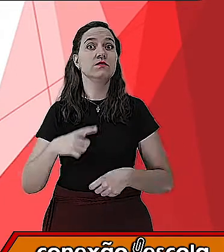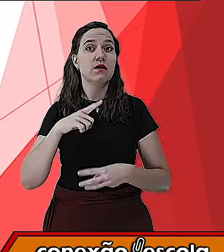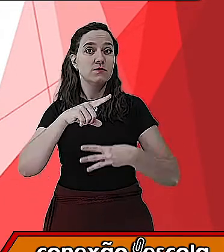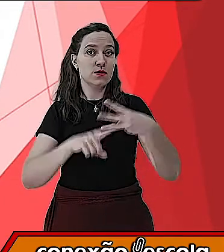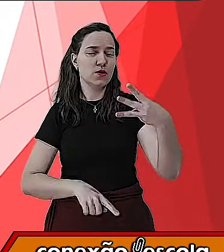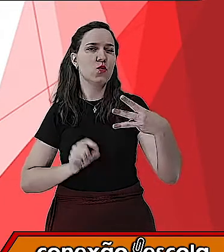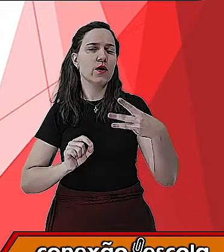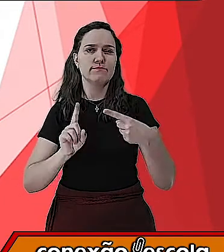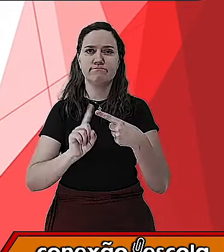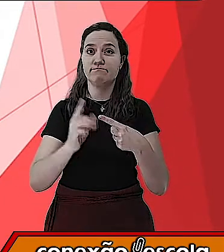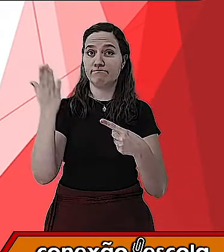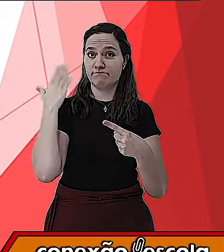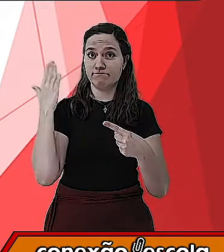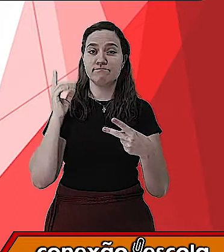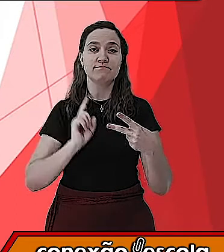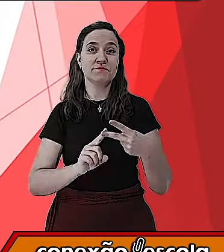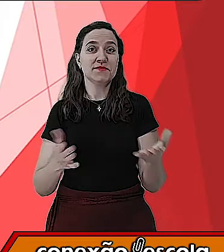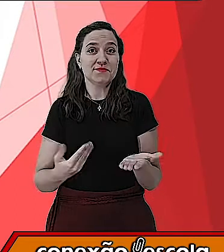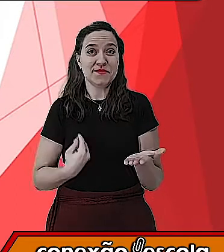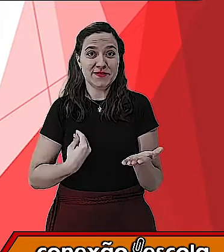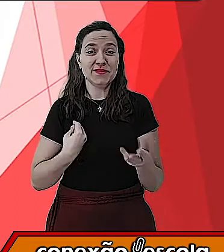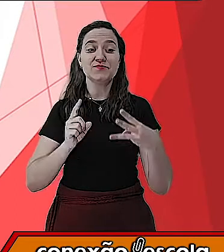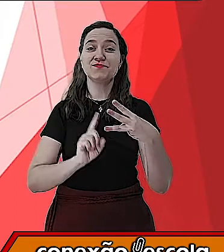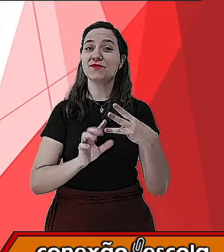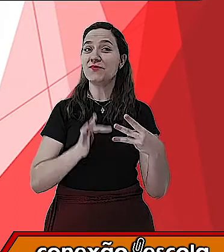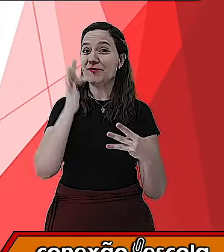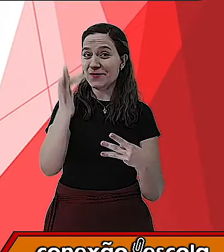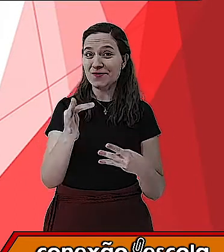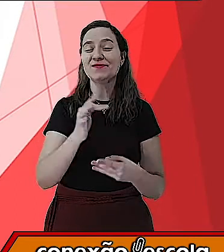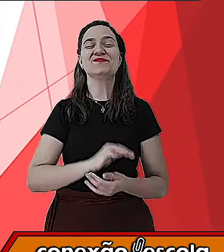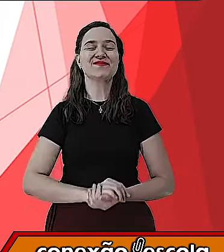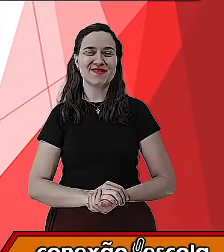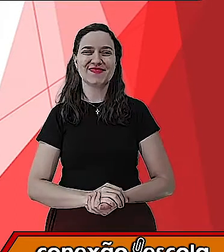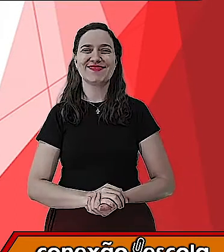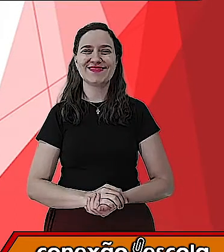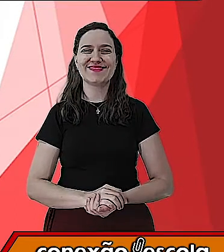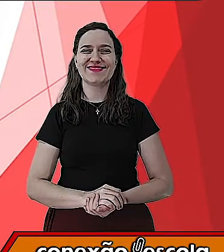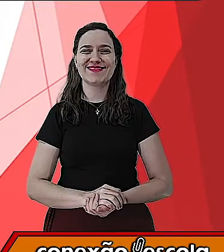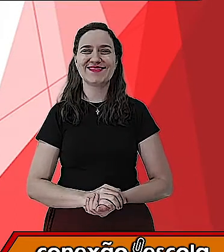em passado, presente e futuro.